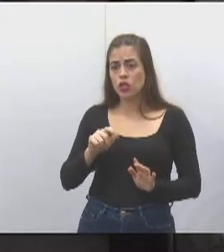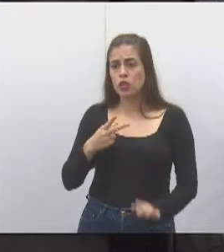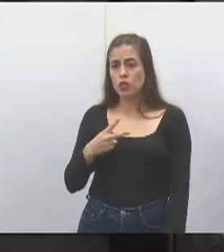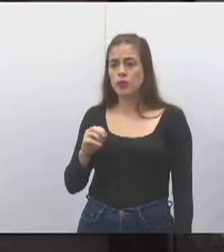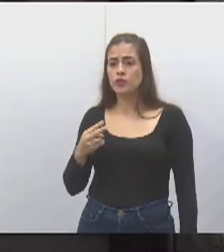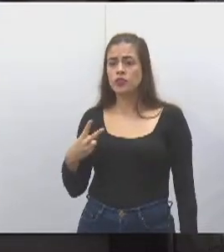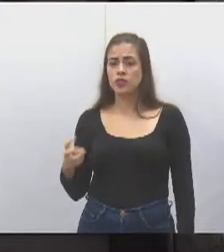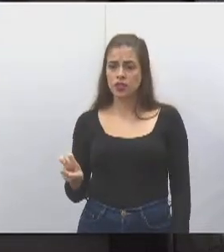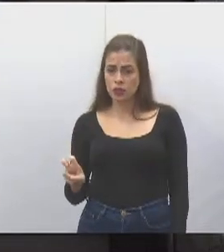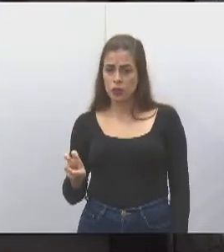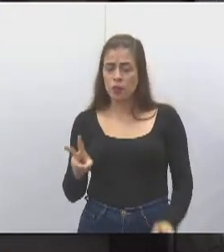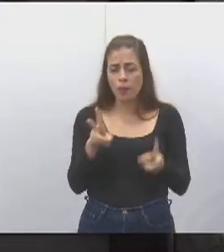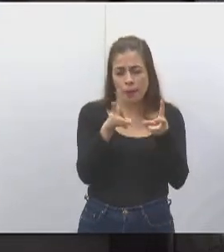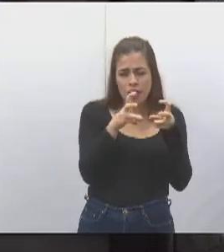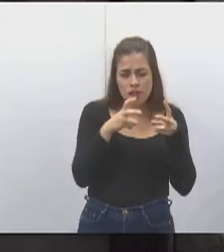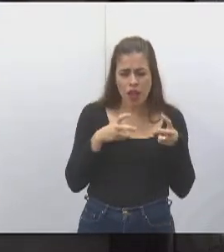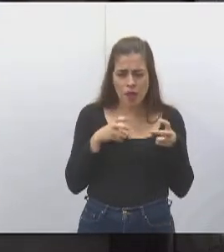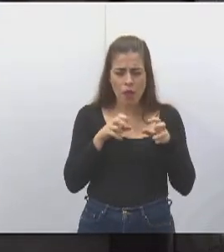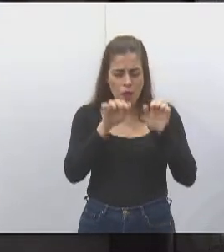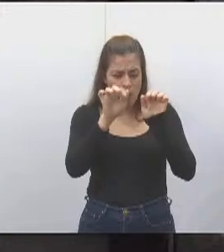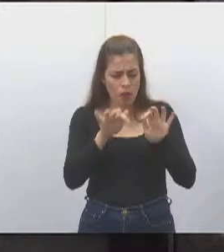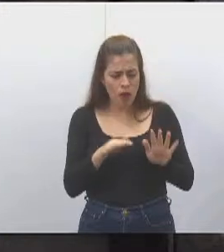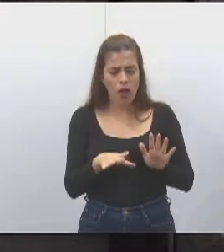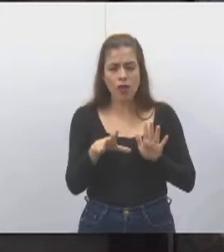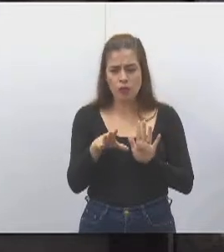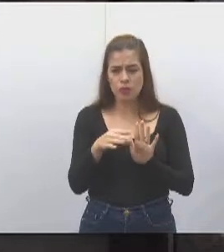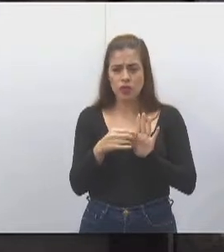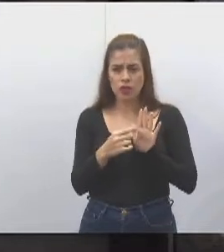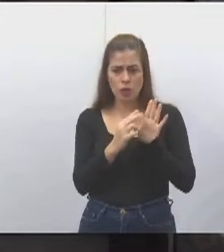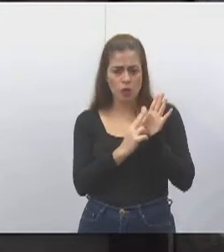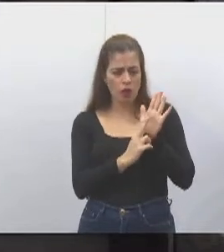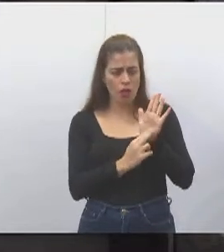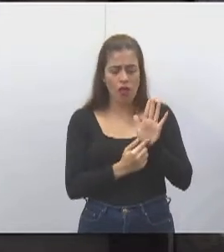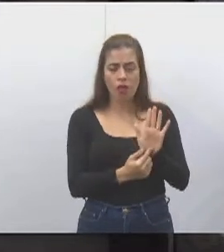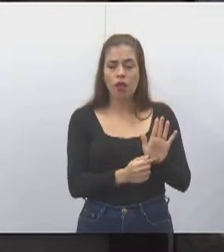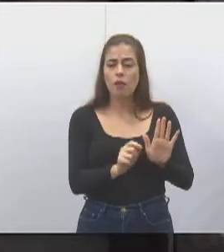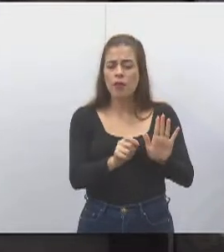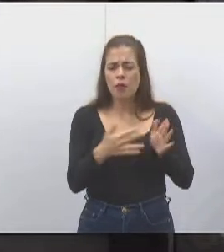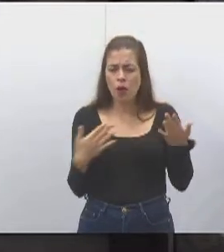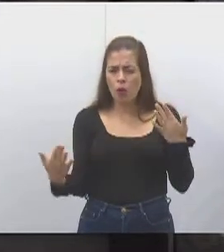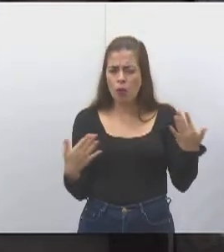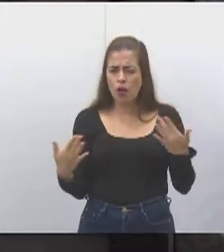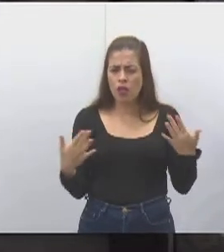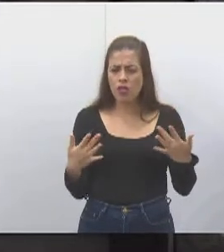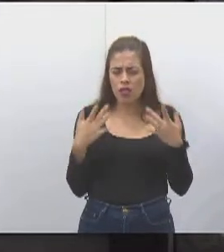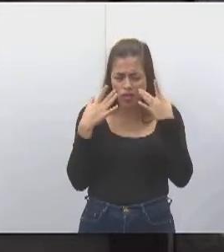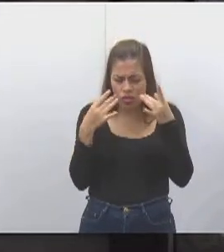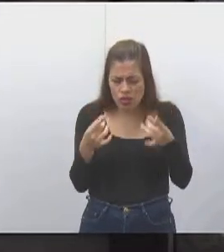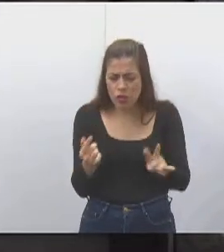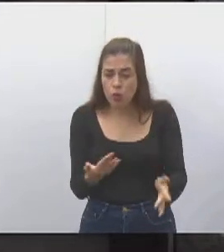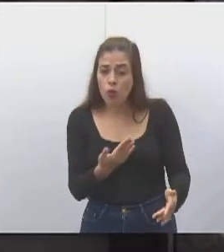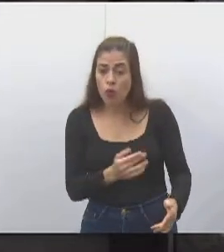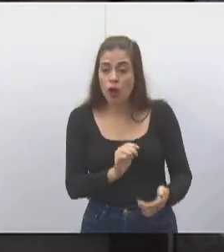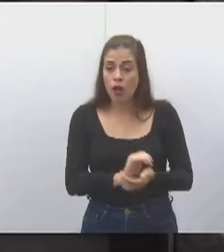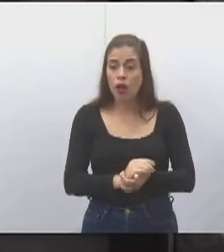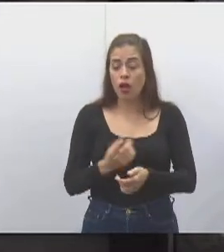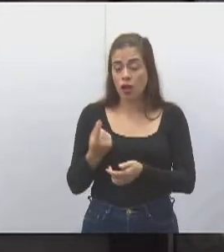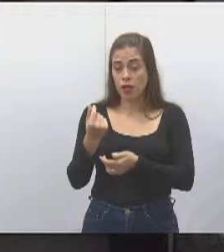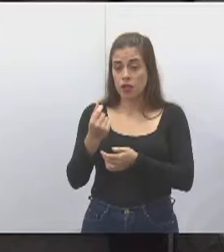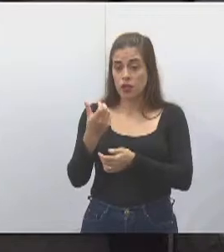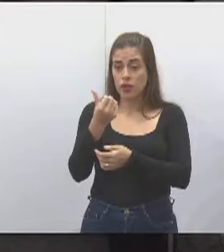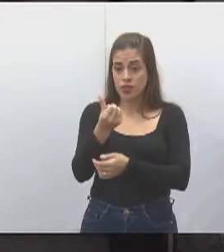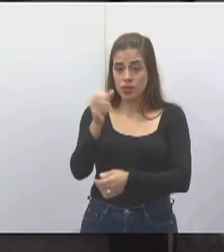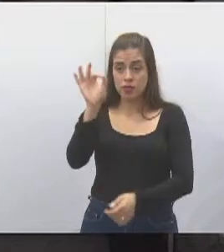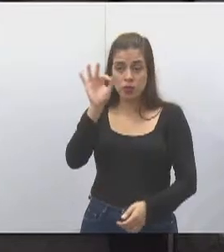gente percebe aqui, tem alguns dados que eu anotei aqui que me chamaram a atenção na comparação, né? Que a arrecadação ela é